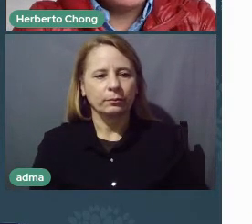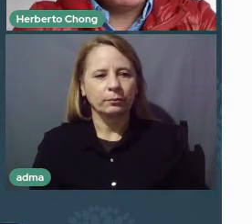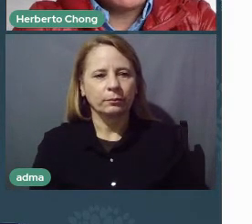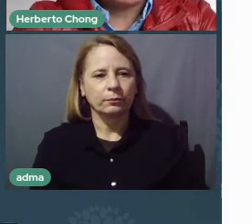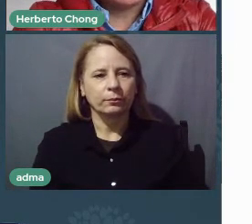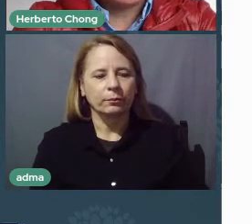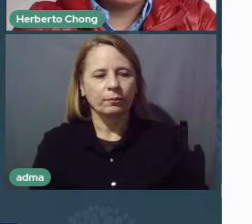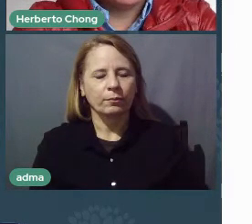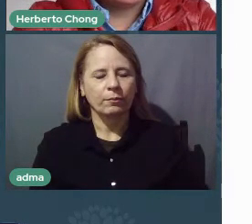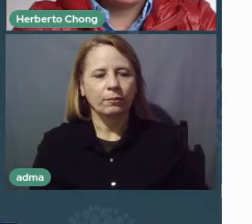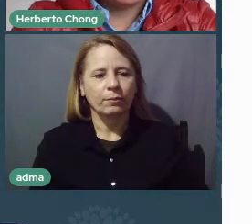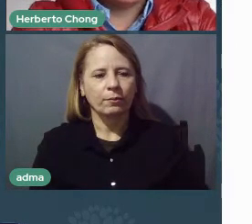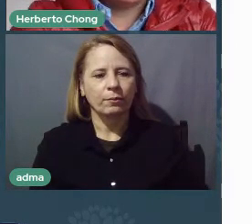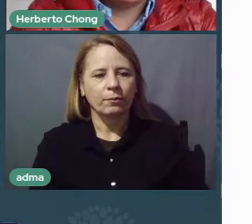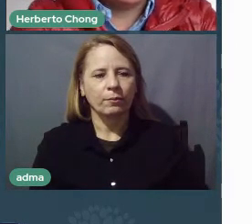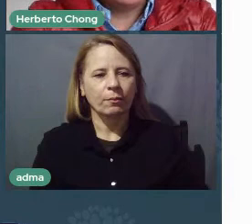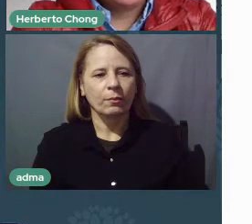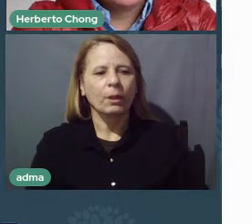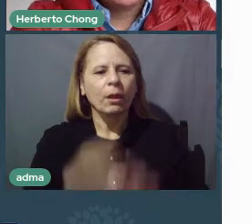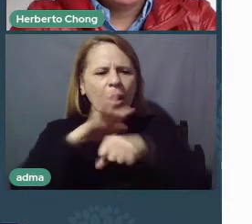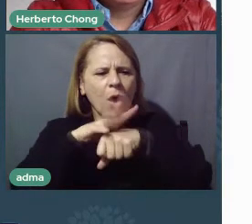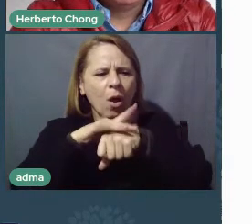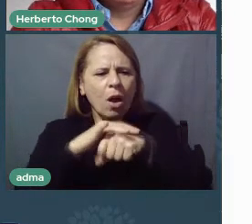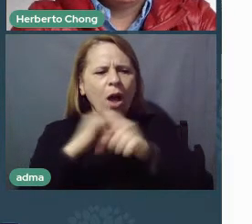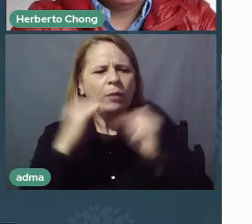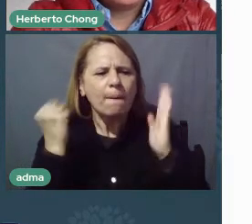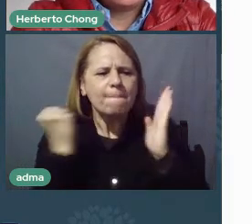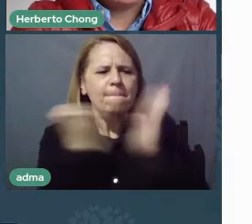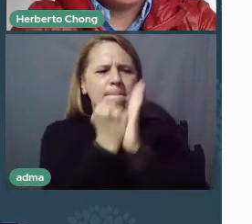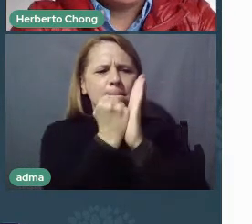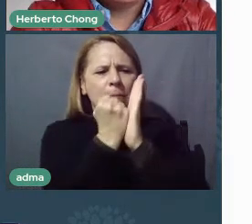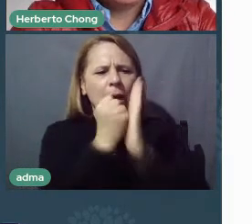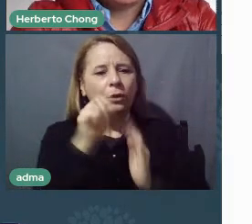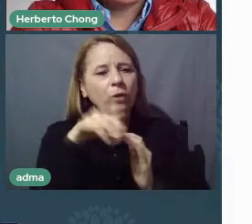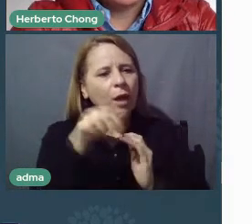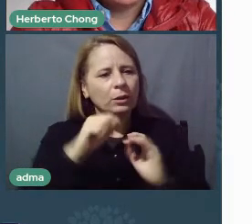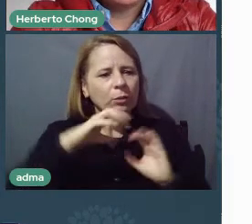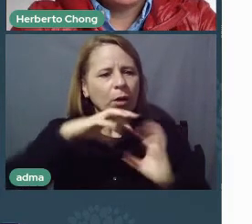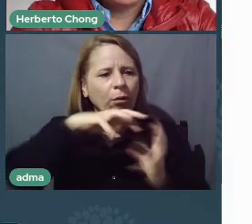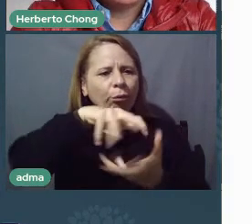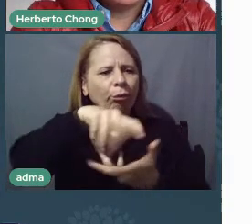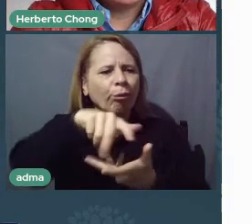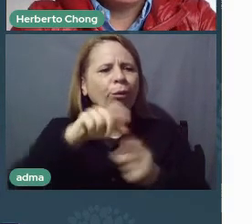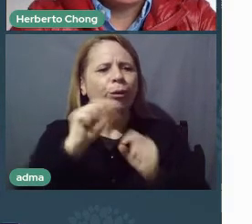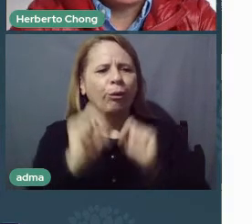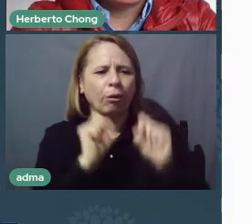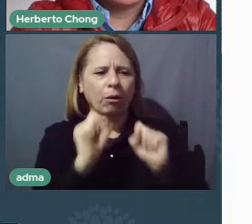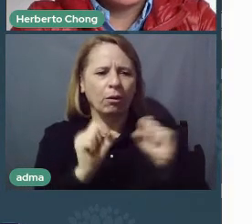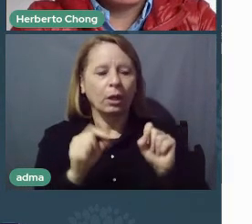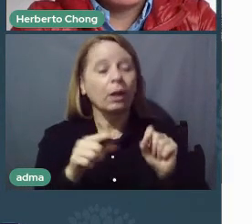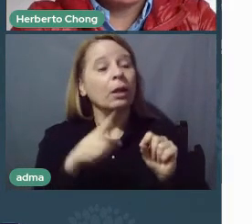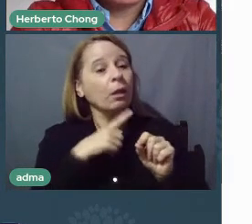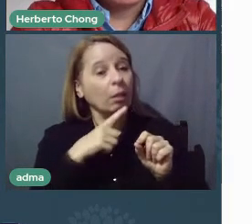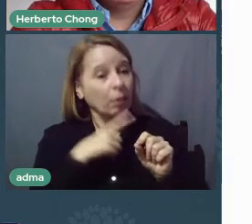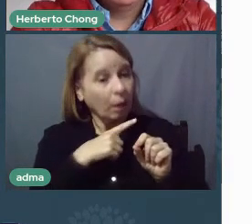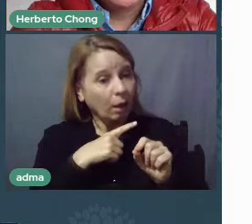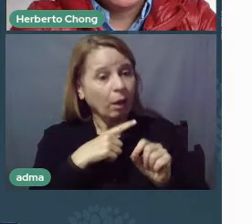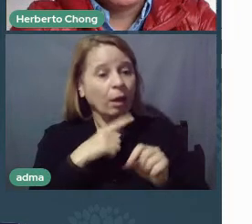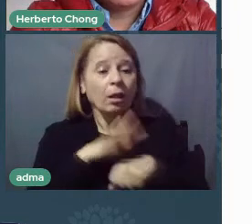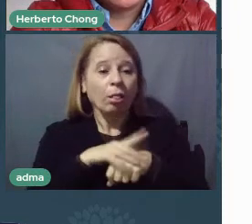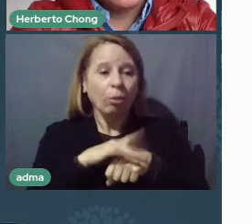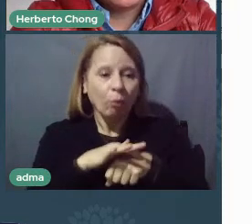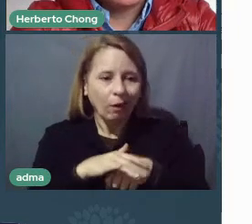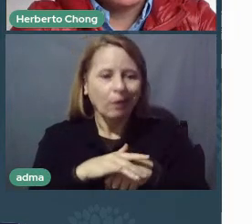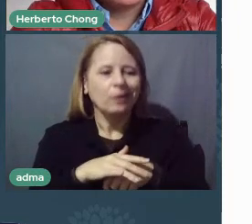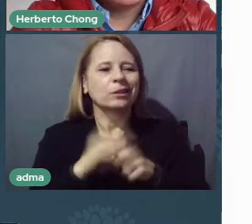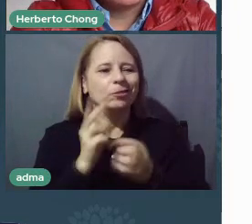E qual é o impacto dessa doença para nós, né? No mundo, a asma é a doença crônica mais comum